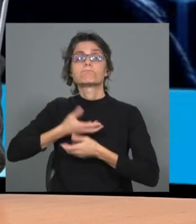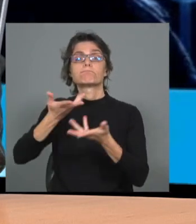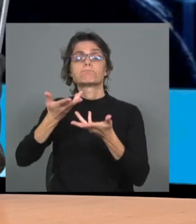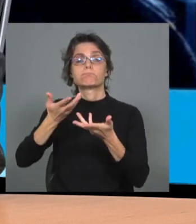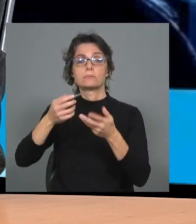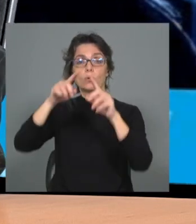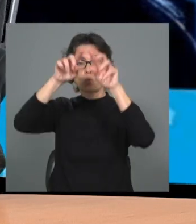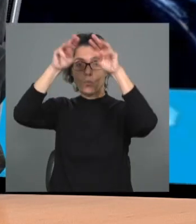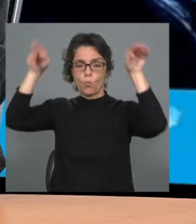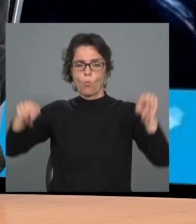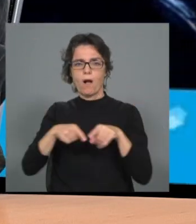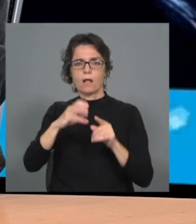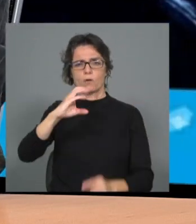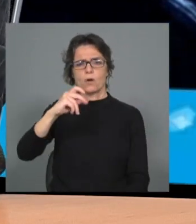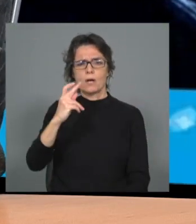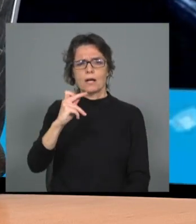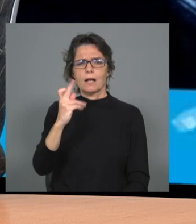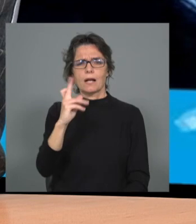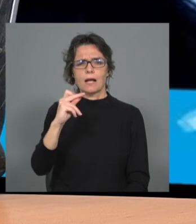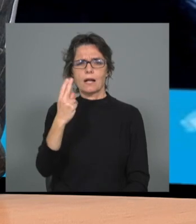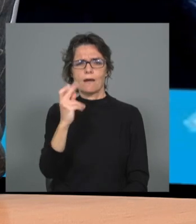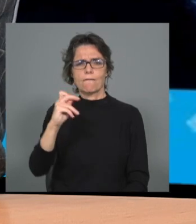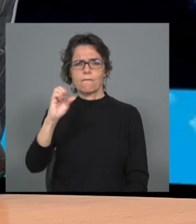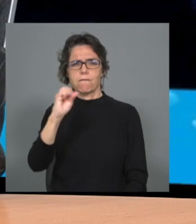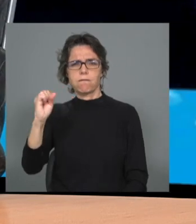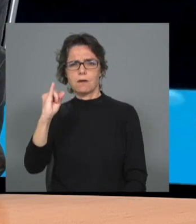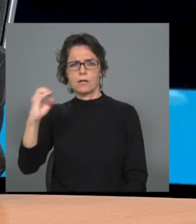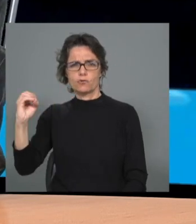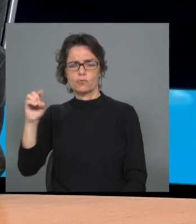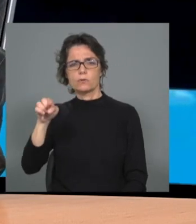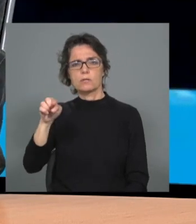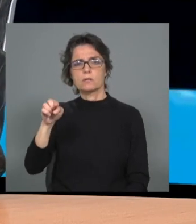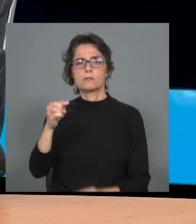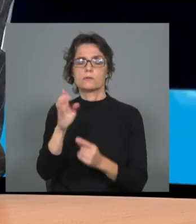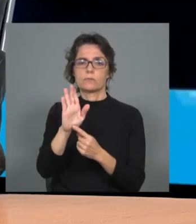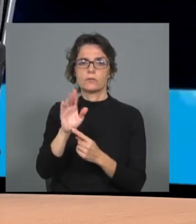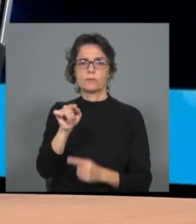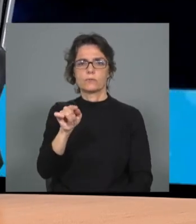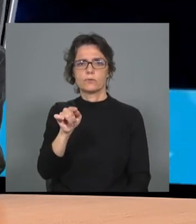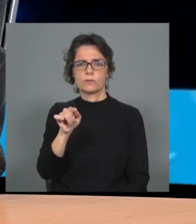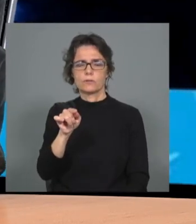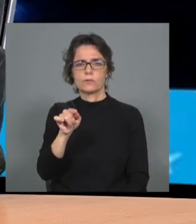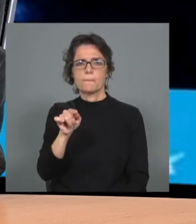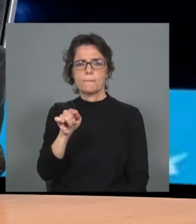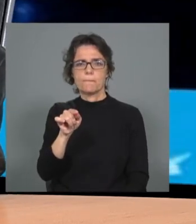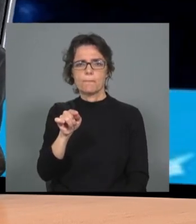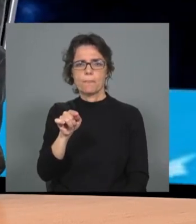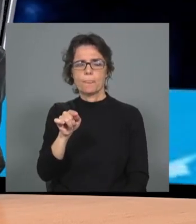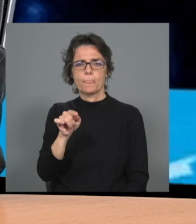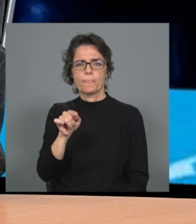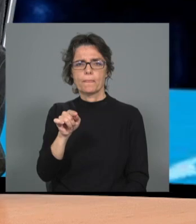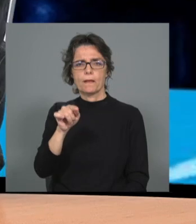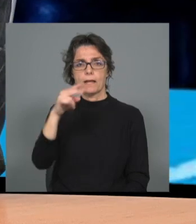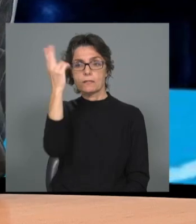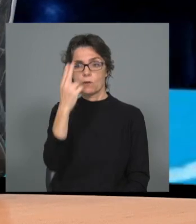chamada vocação de Jesus. Por exemplo, para ilustrar um bocadinho este nosso encontro aqui, se poderá até recorrer